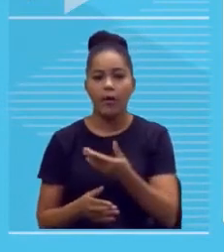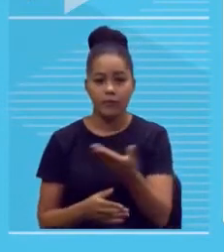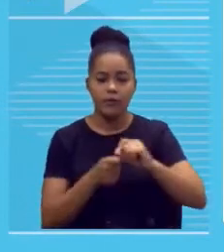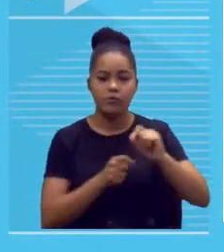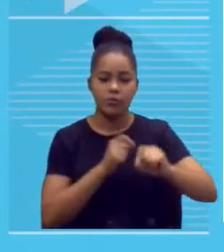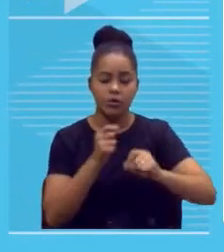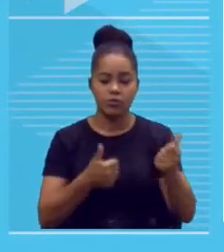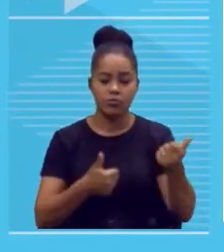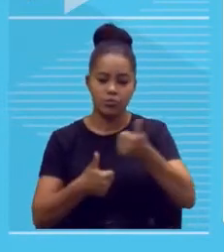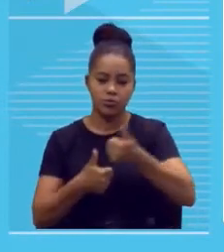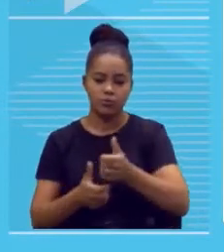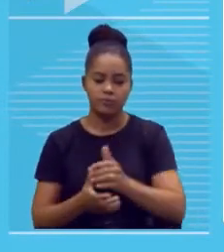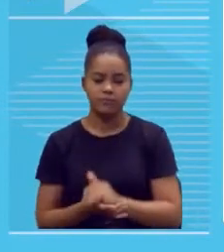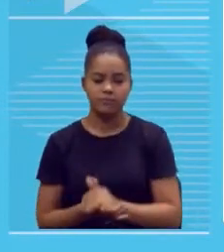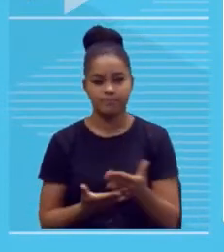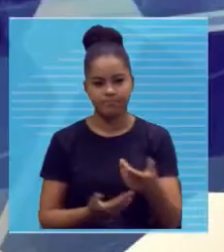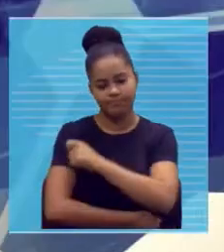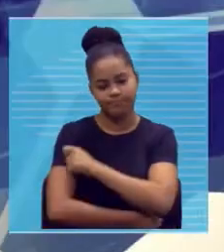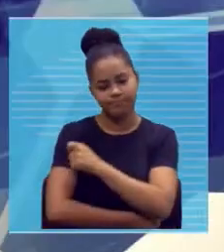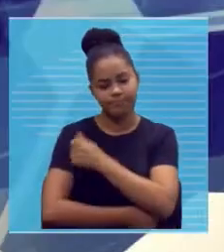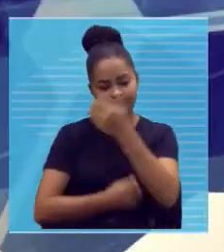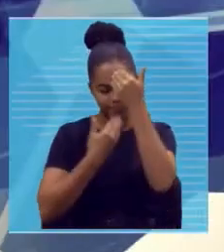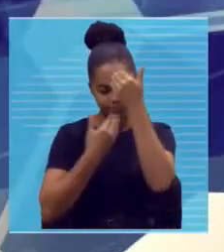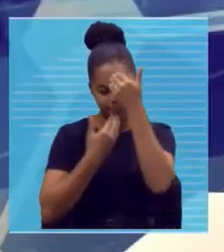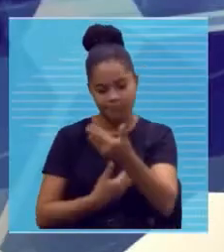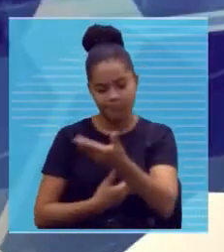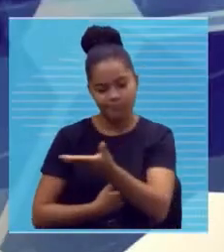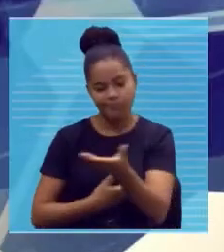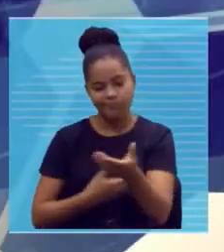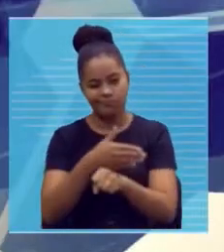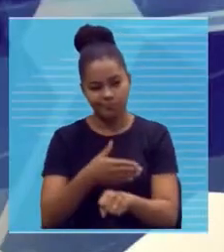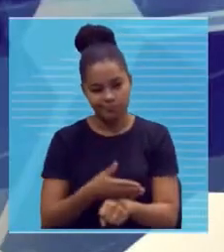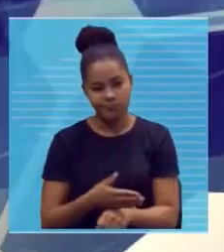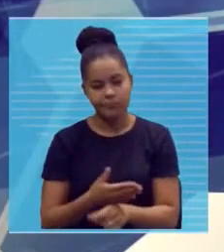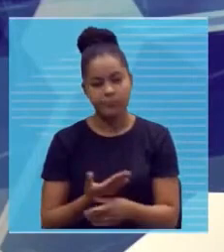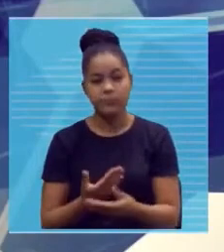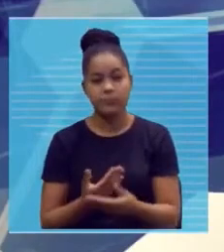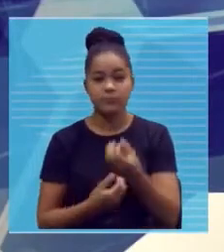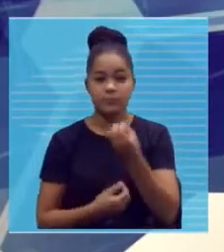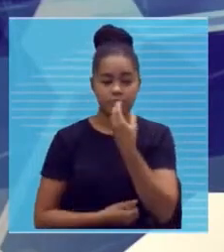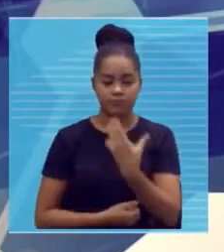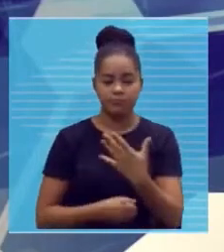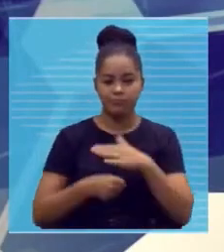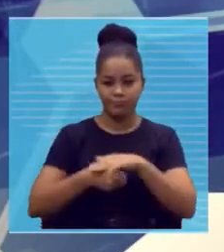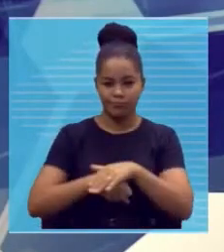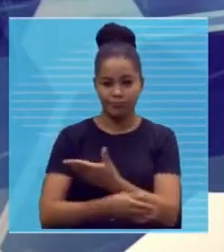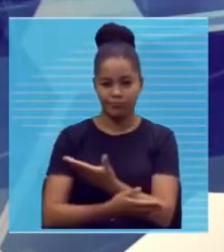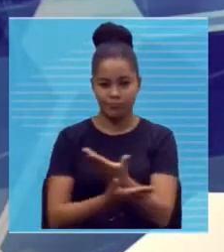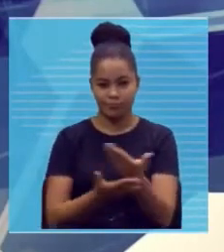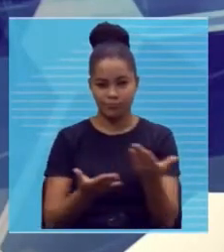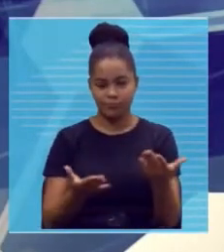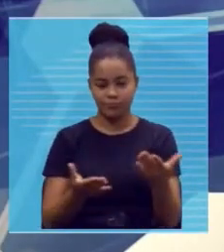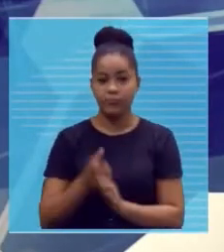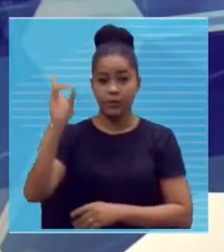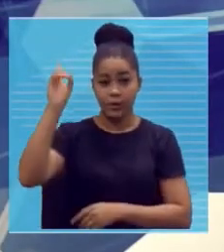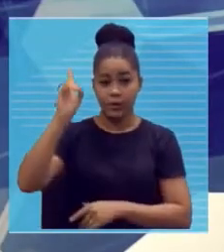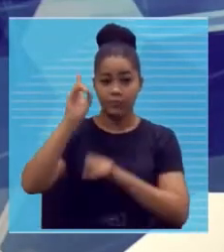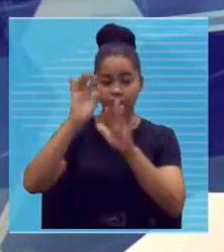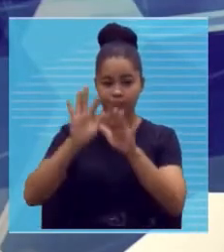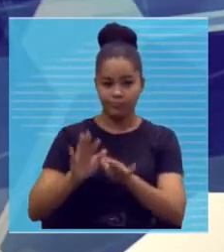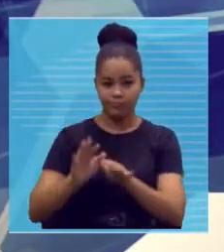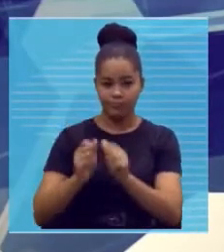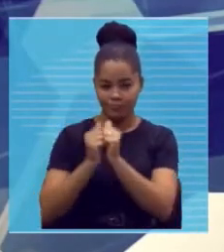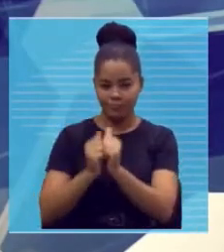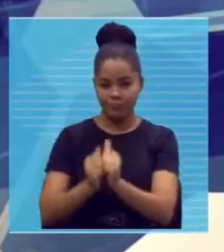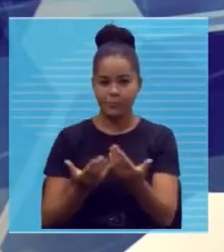mais, agradecer a vocês pela participação, pela presença, desejar novamente aquele boa noite. Fica